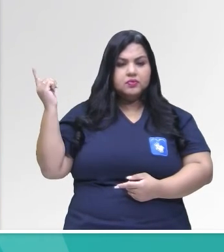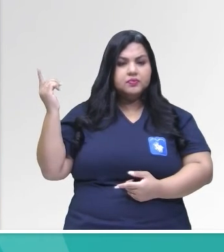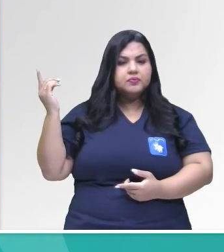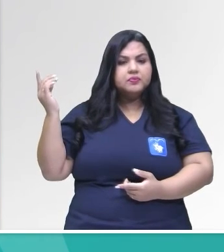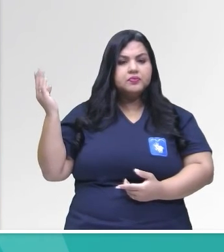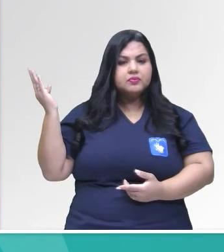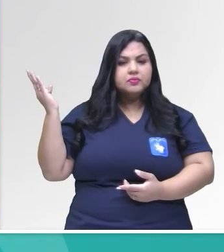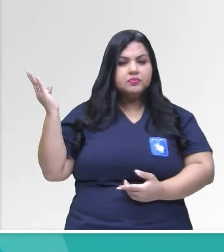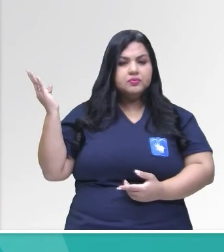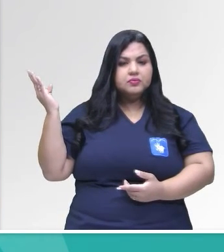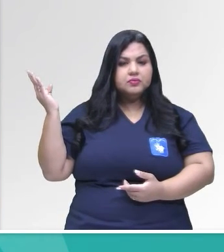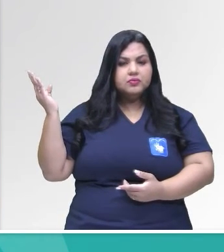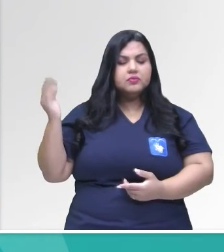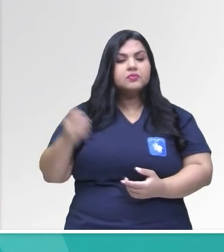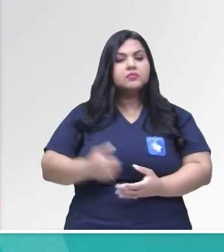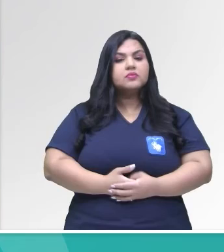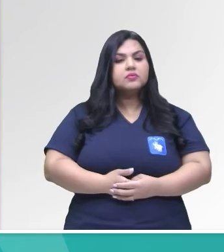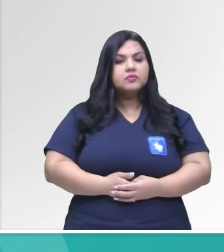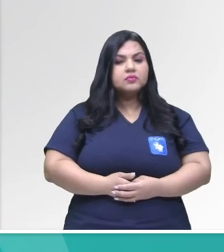fluorescent